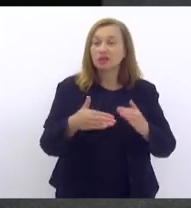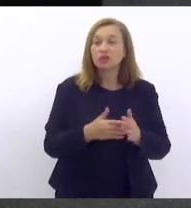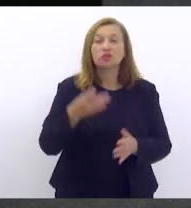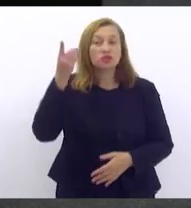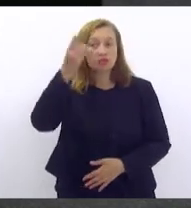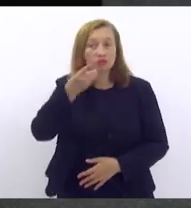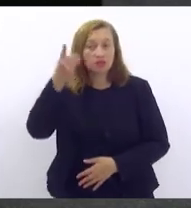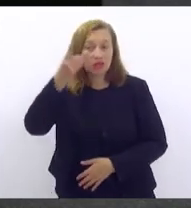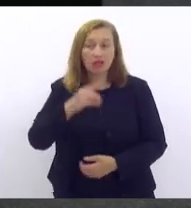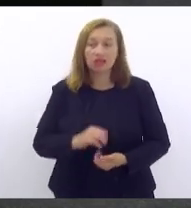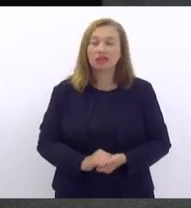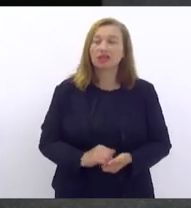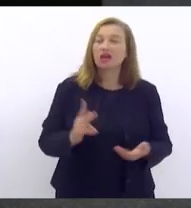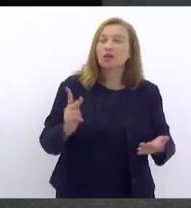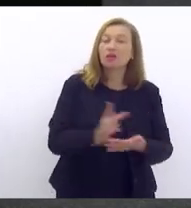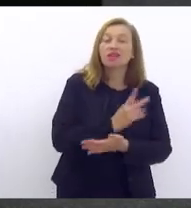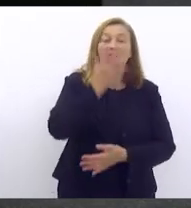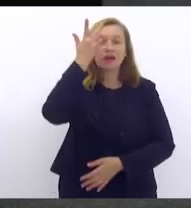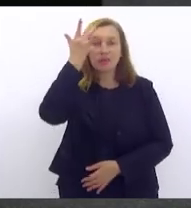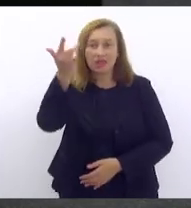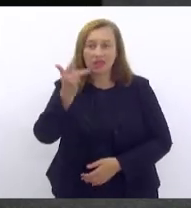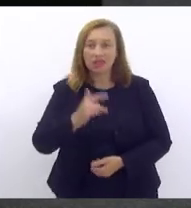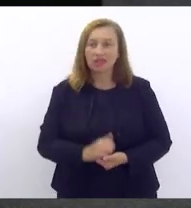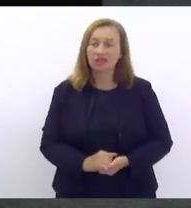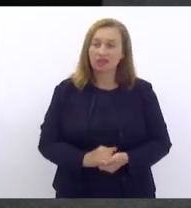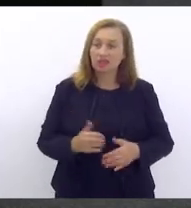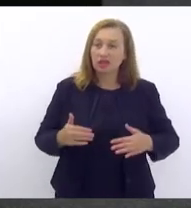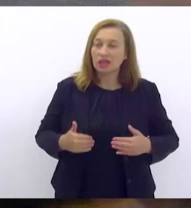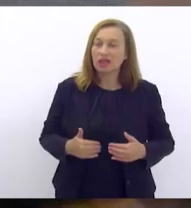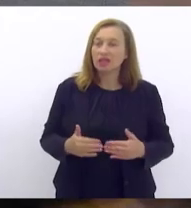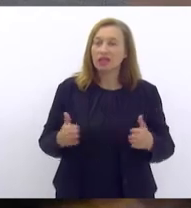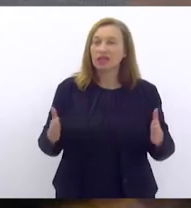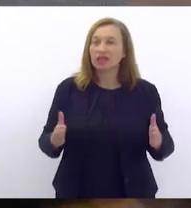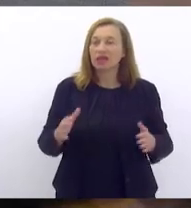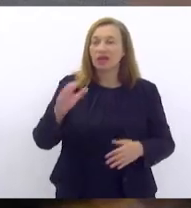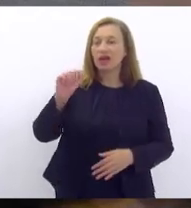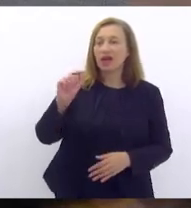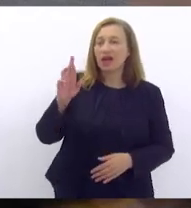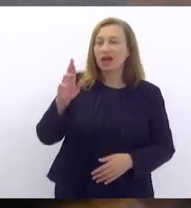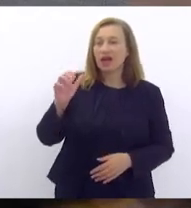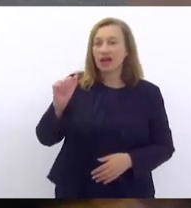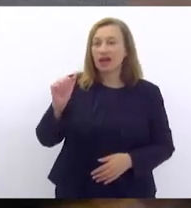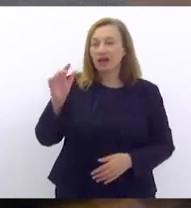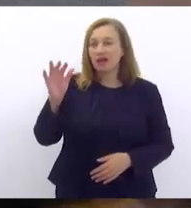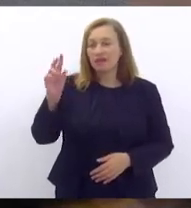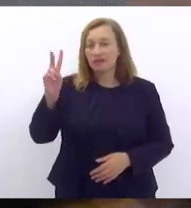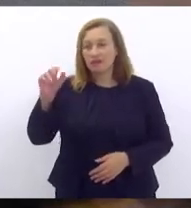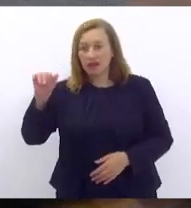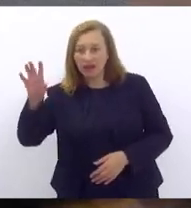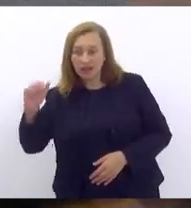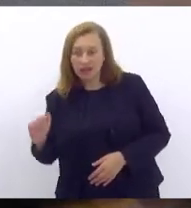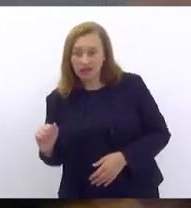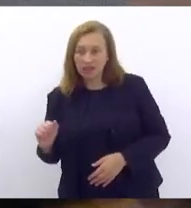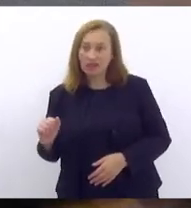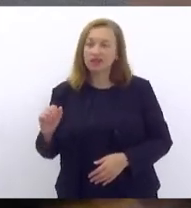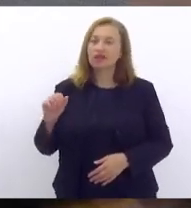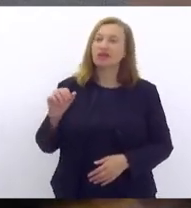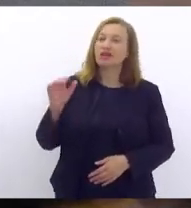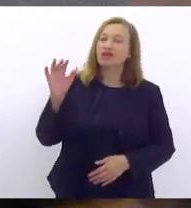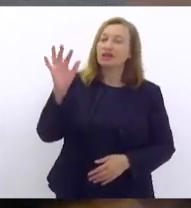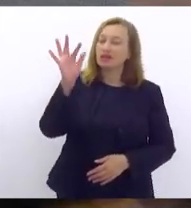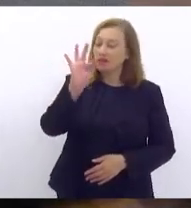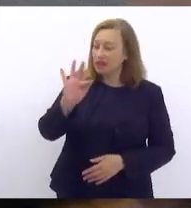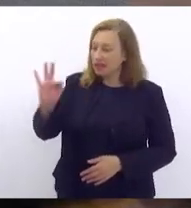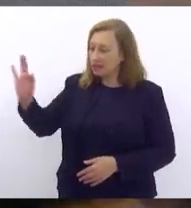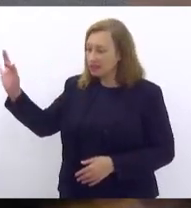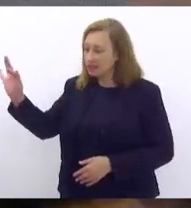deputados. Acontece amanhã a abertura da caravana federativa no Centro de Convenção Sul-América,